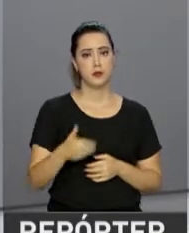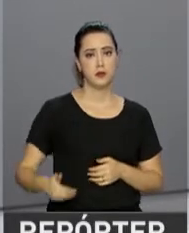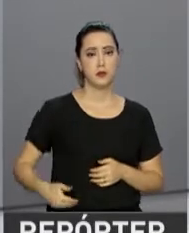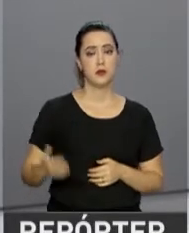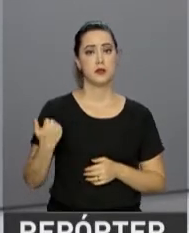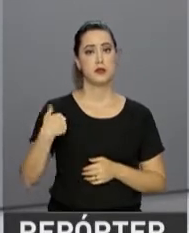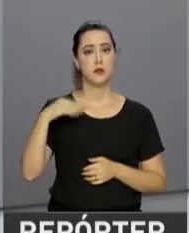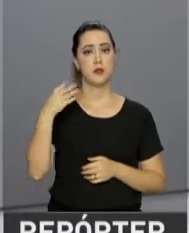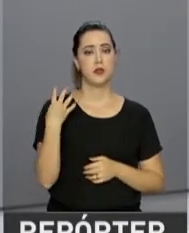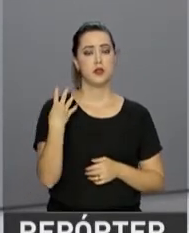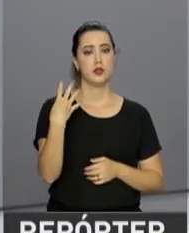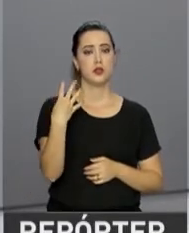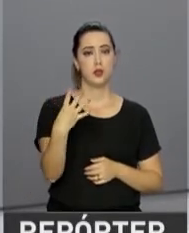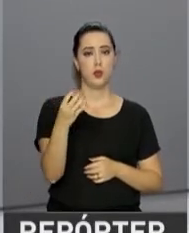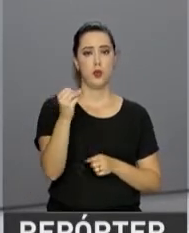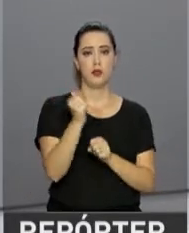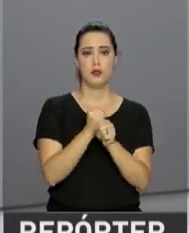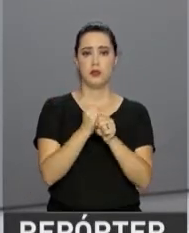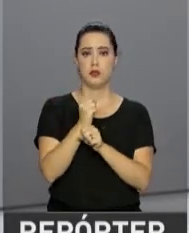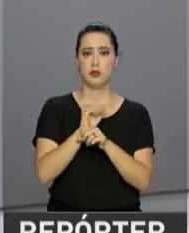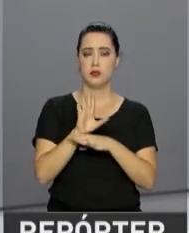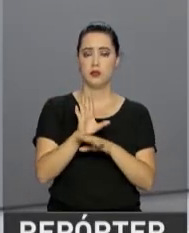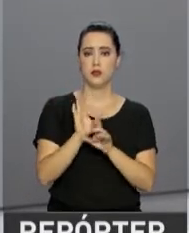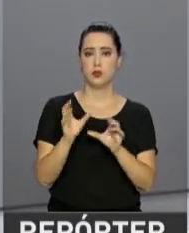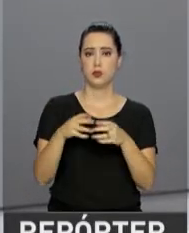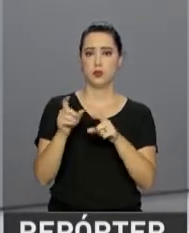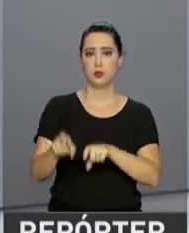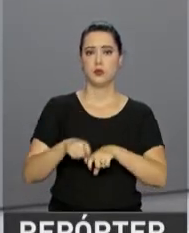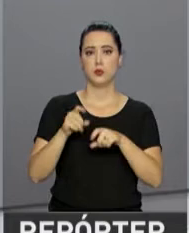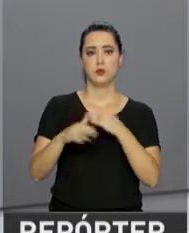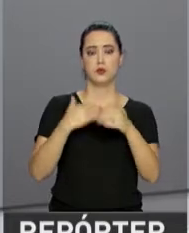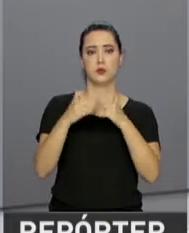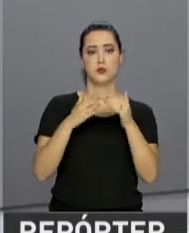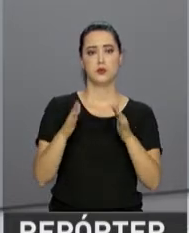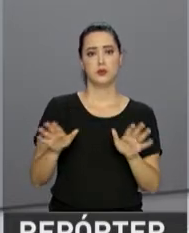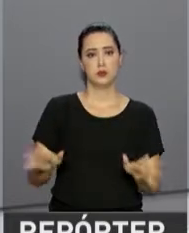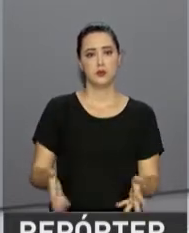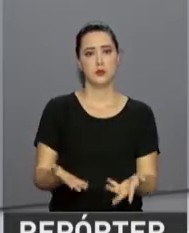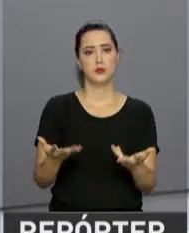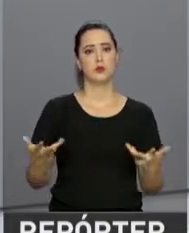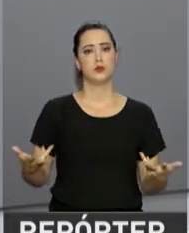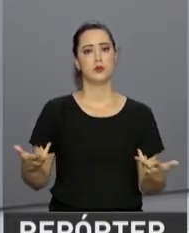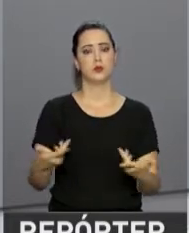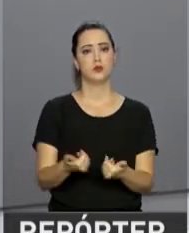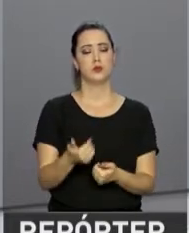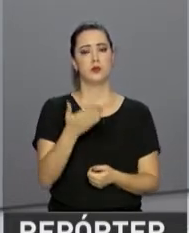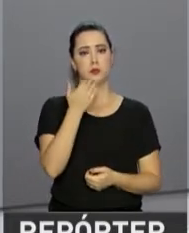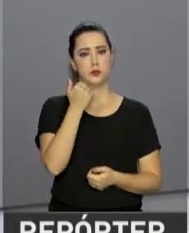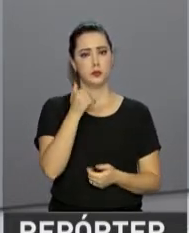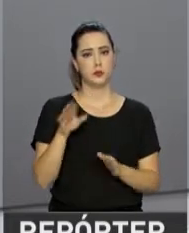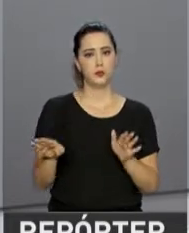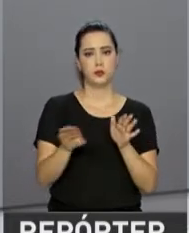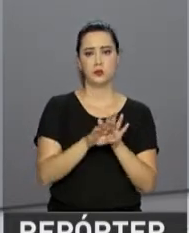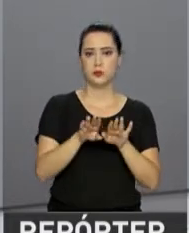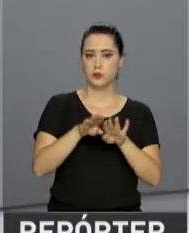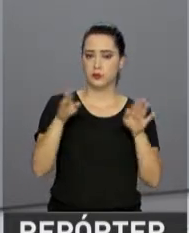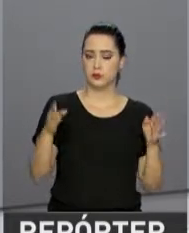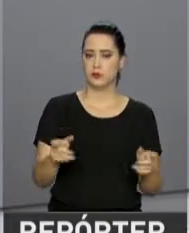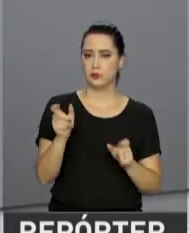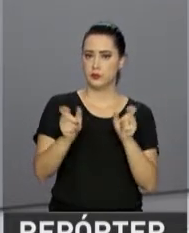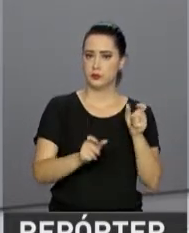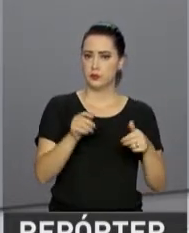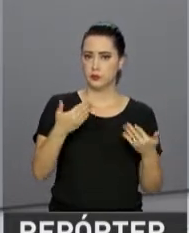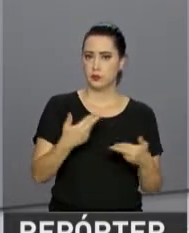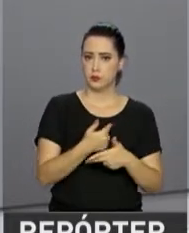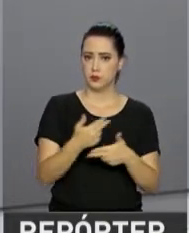quatro décadas ajuda agricultores de todo o país a aumentarem a produção ea qualidade dos alimentos que chegam à mesa dos